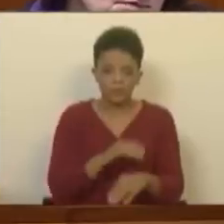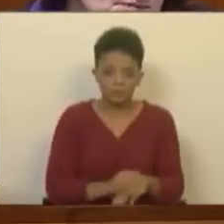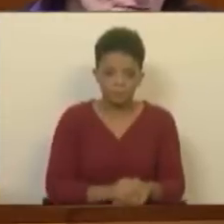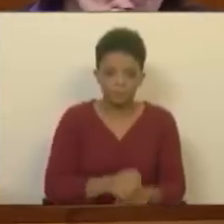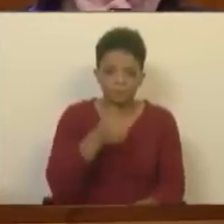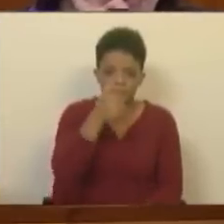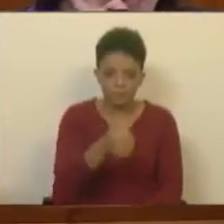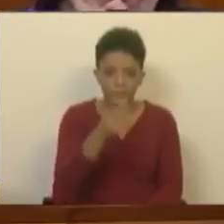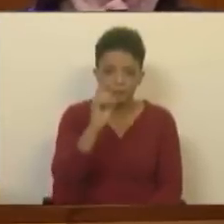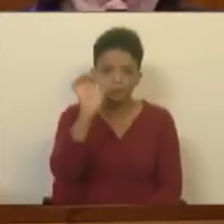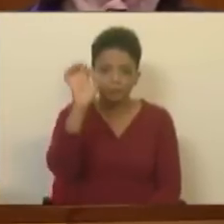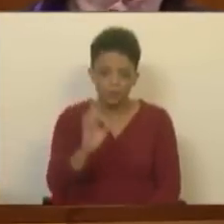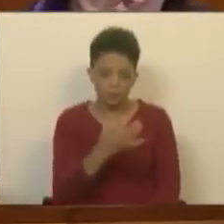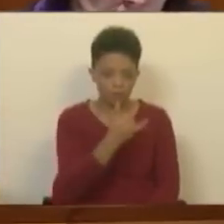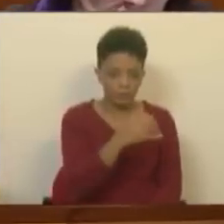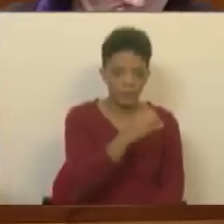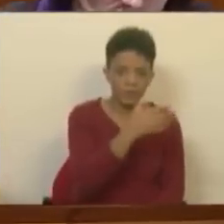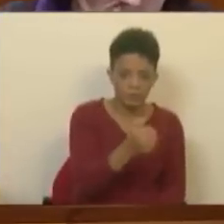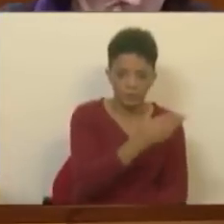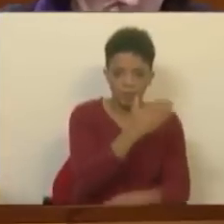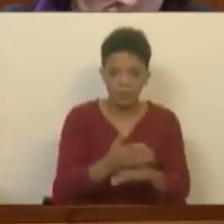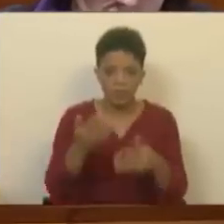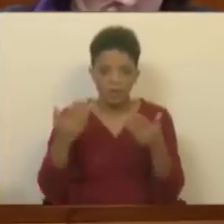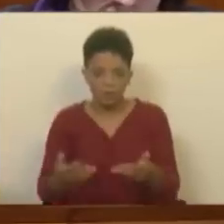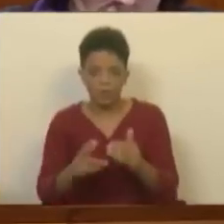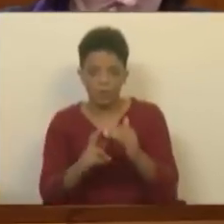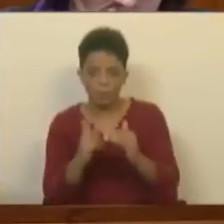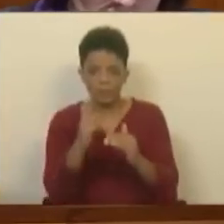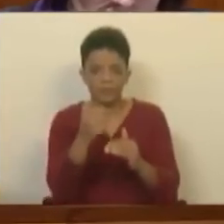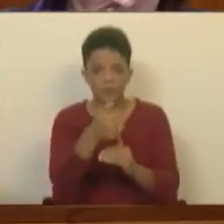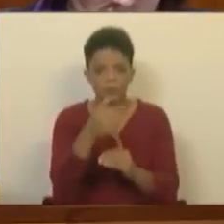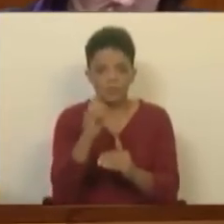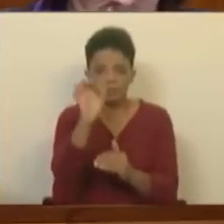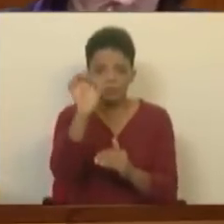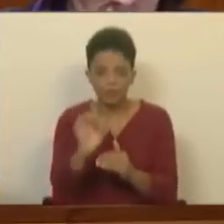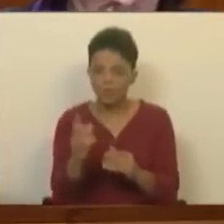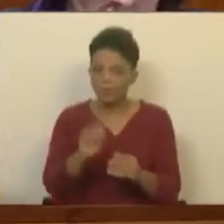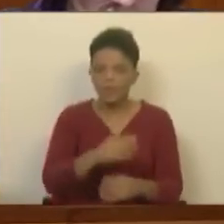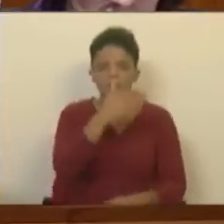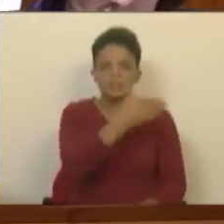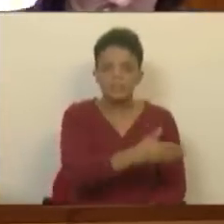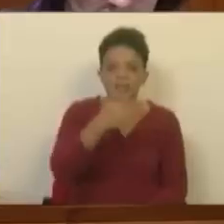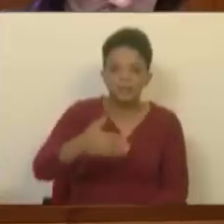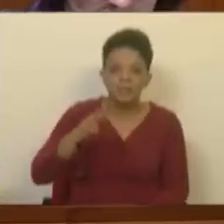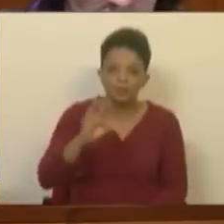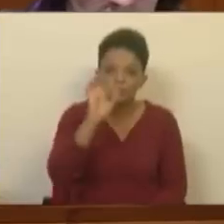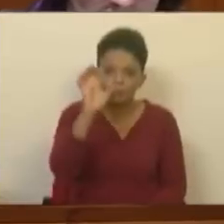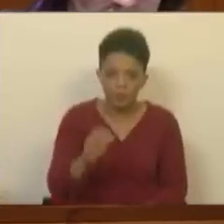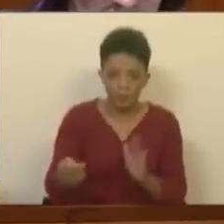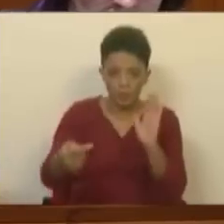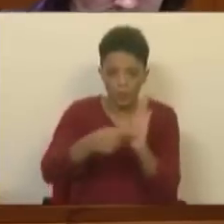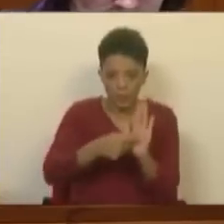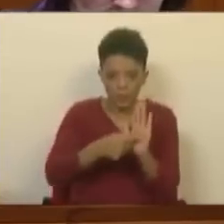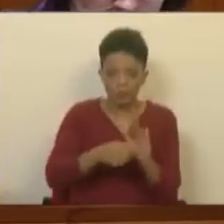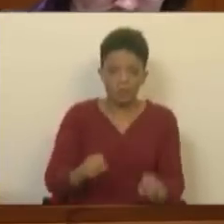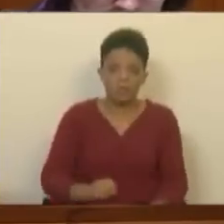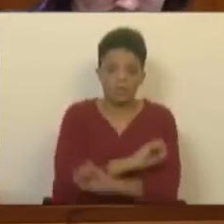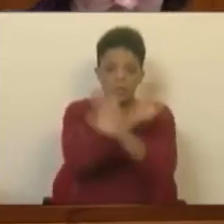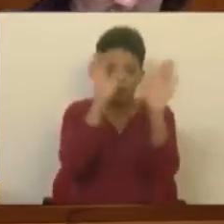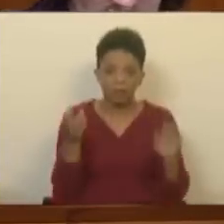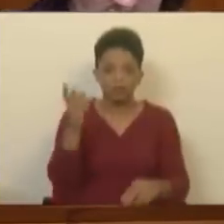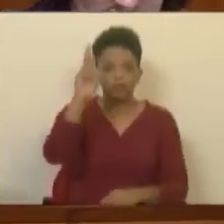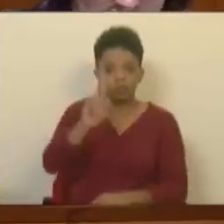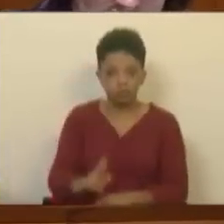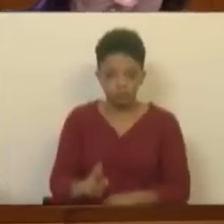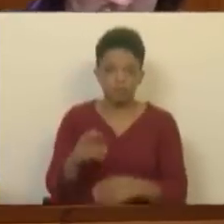56% desde 2015 até hoje há um aumento 50% não foi os 114% aqui estão claro que as verbas